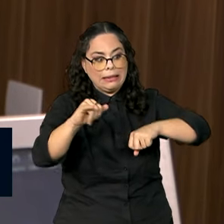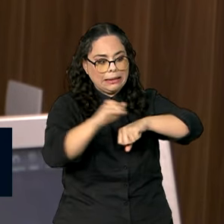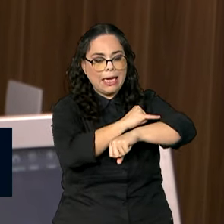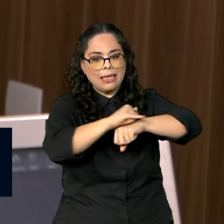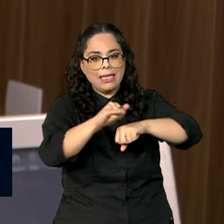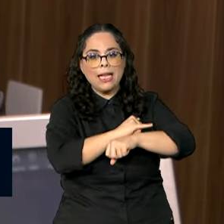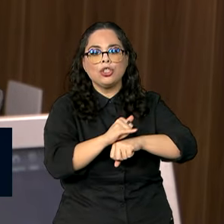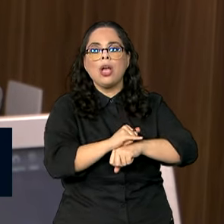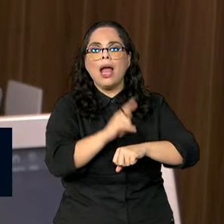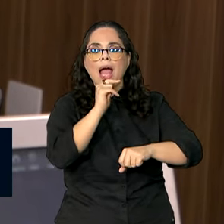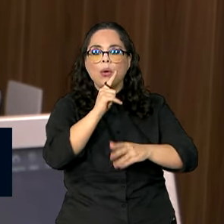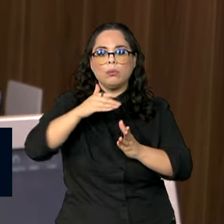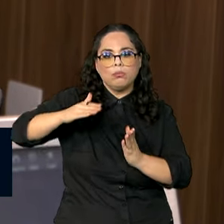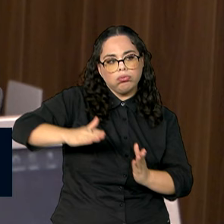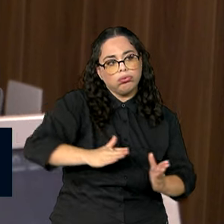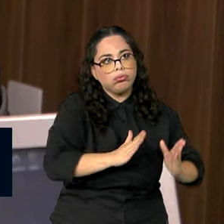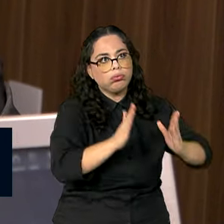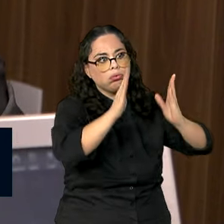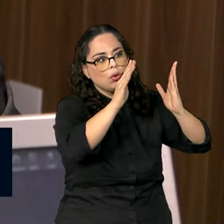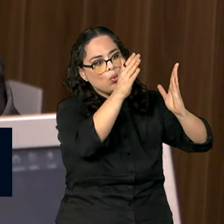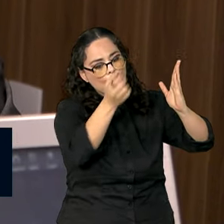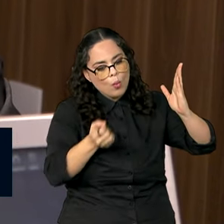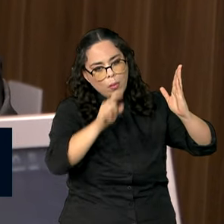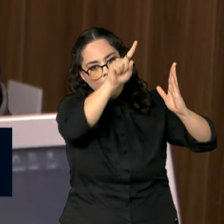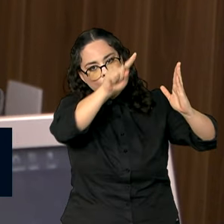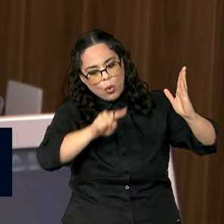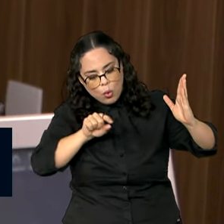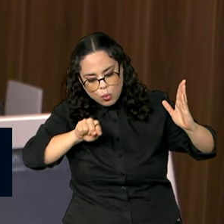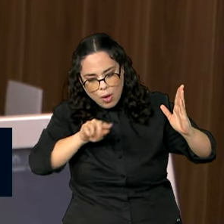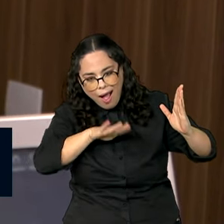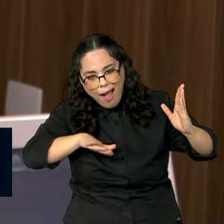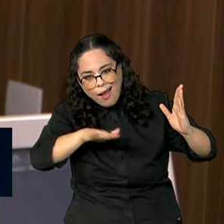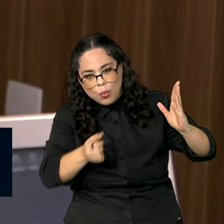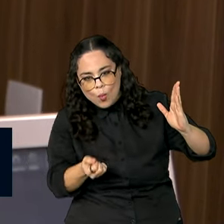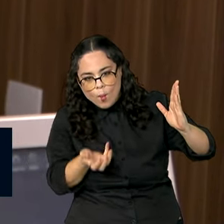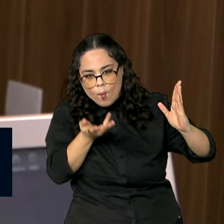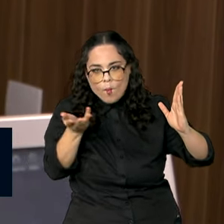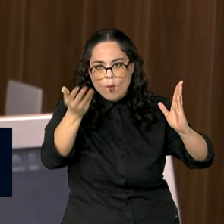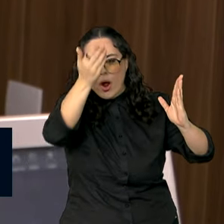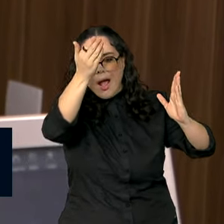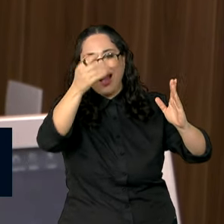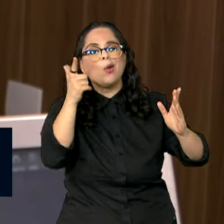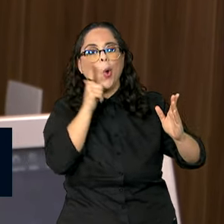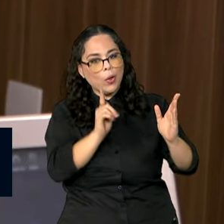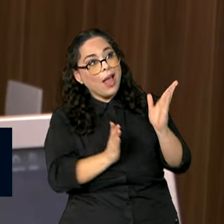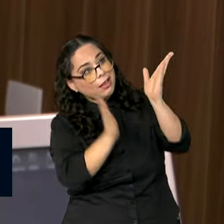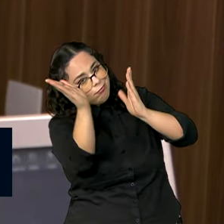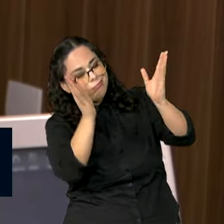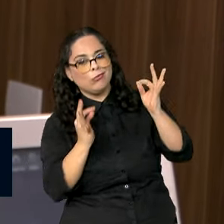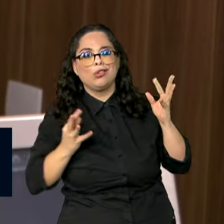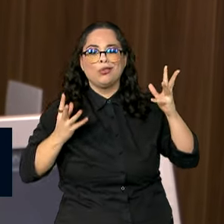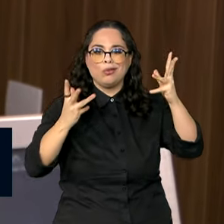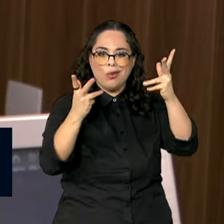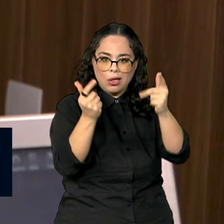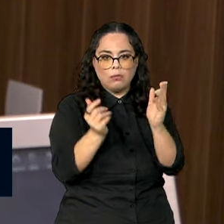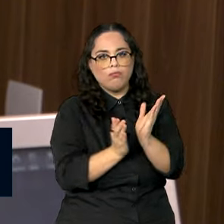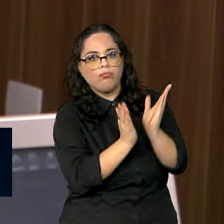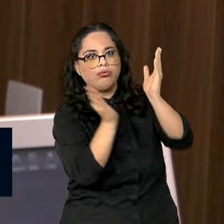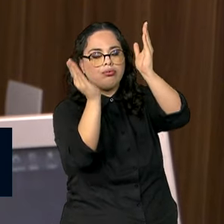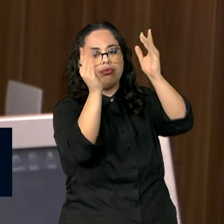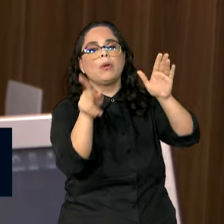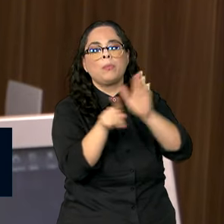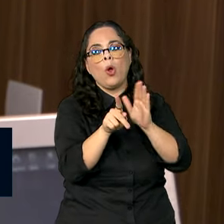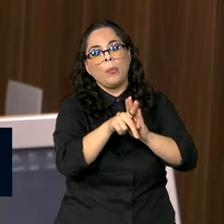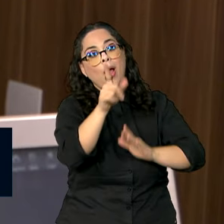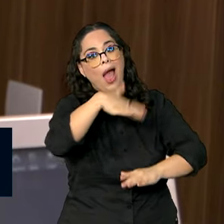estratégia de disponibilizar a água da bacia do São Francisco para atender a essa região menos favorecida